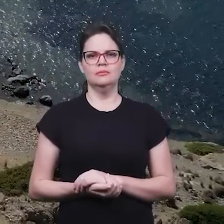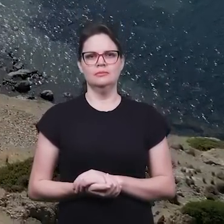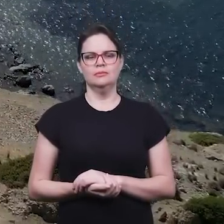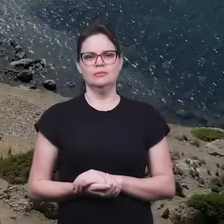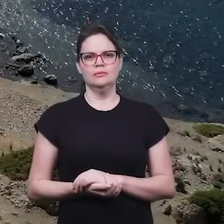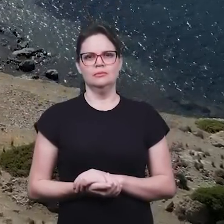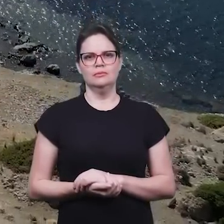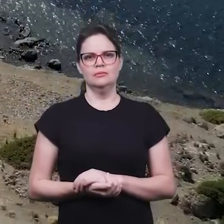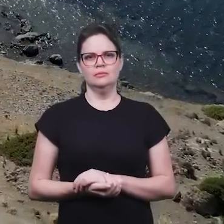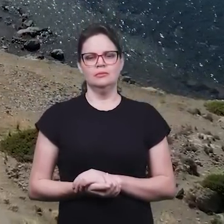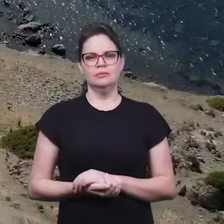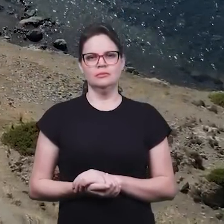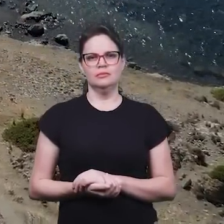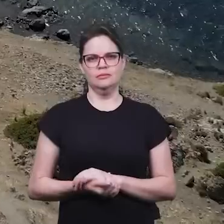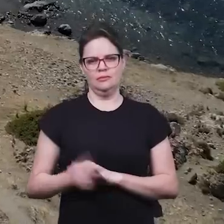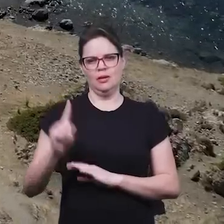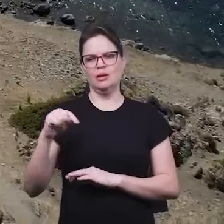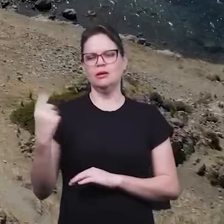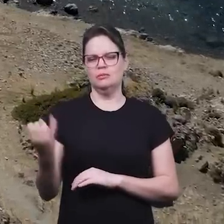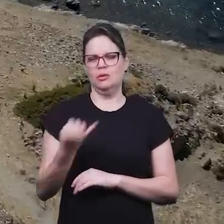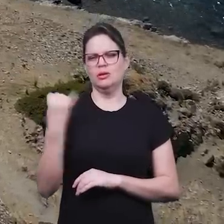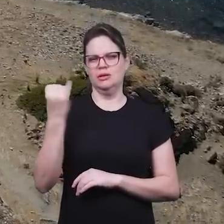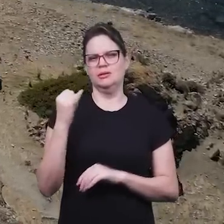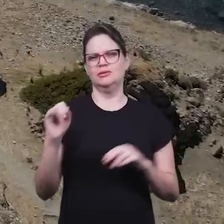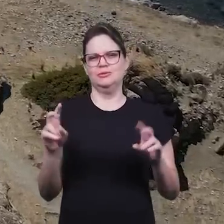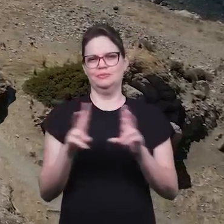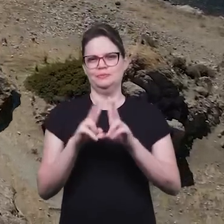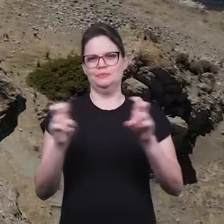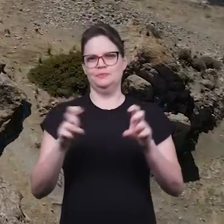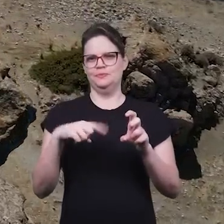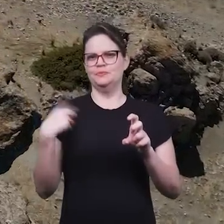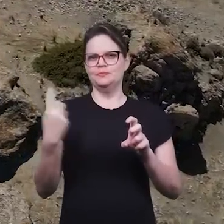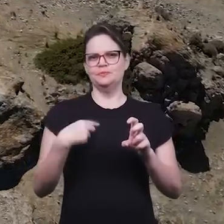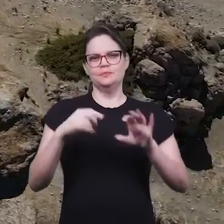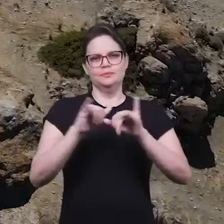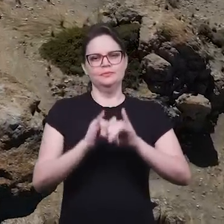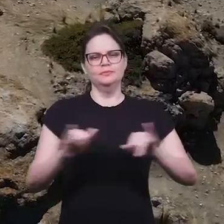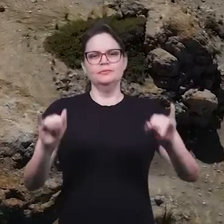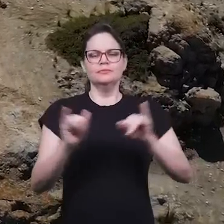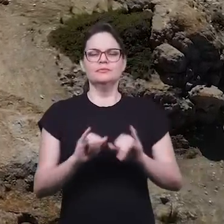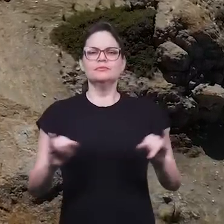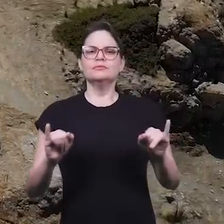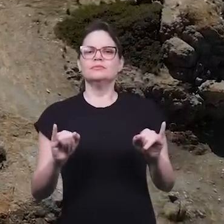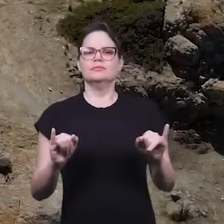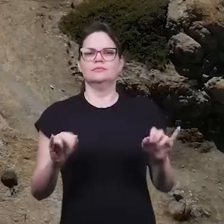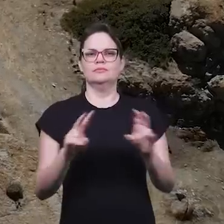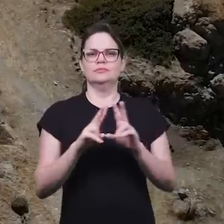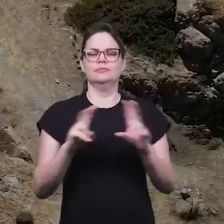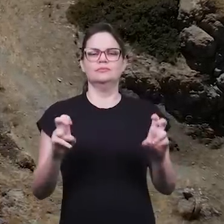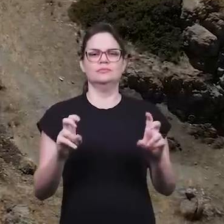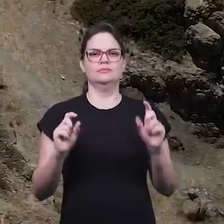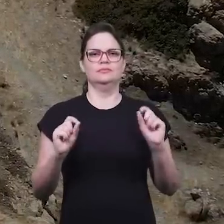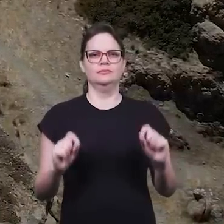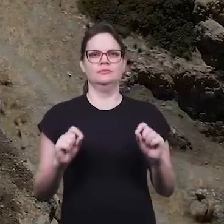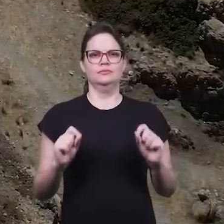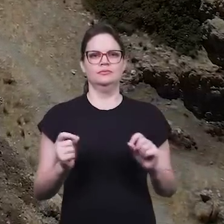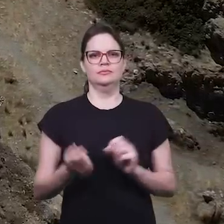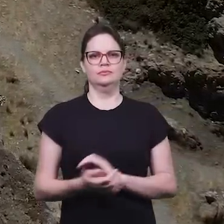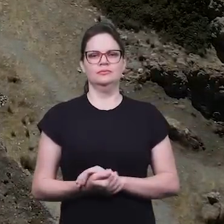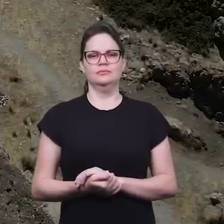muito importante esse aspecto que nós estamos abordando, né, relacionado à